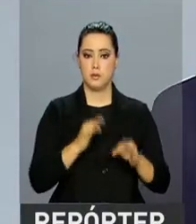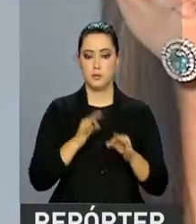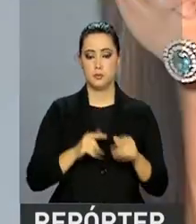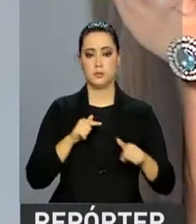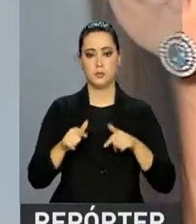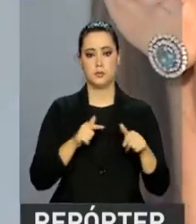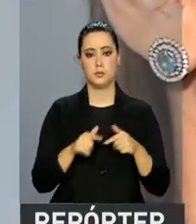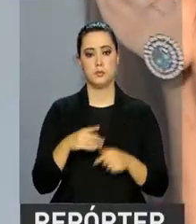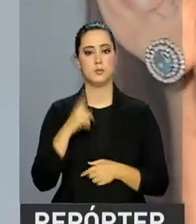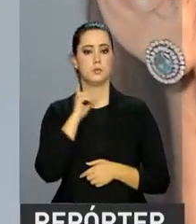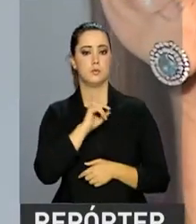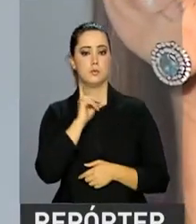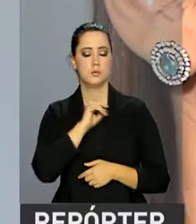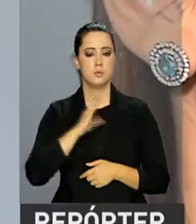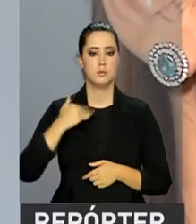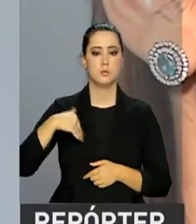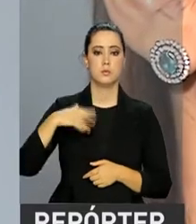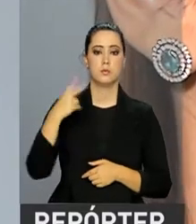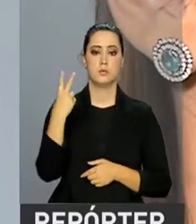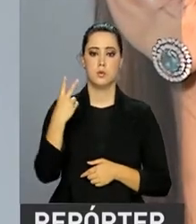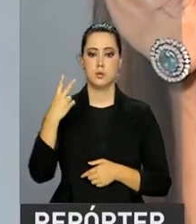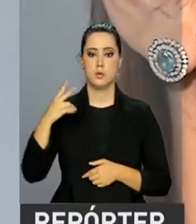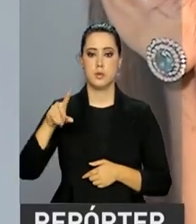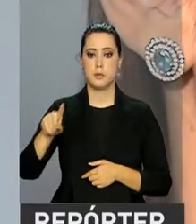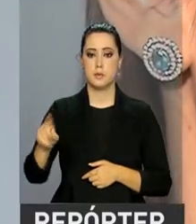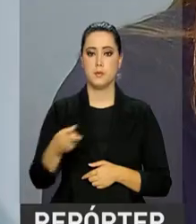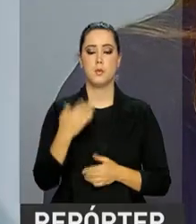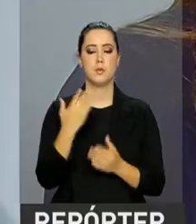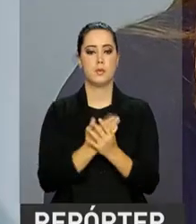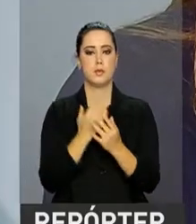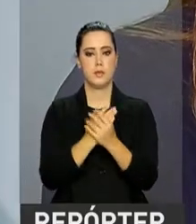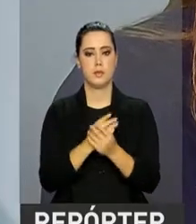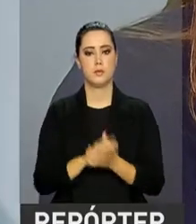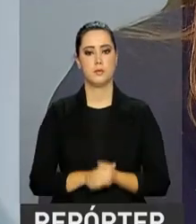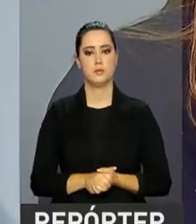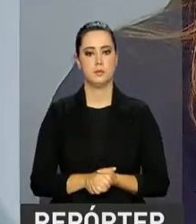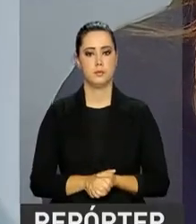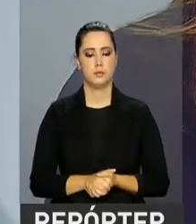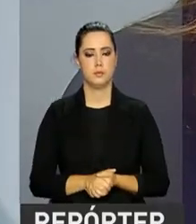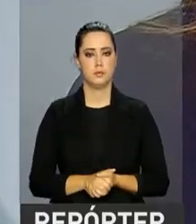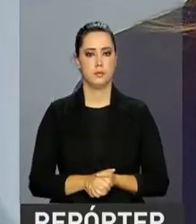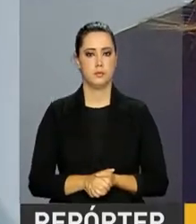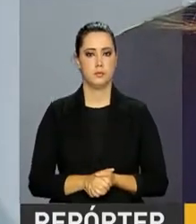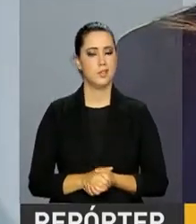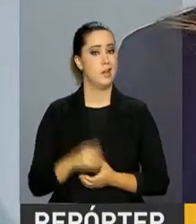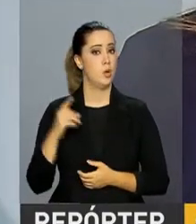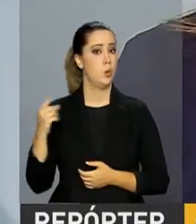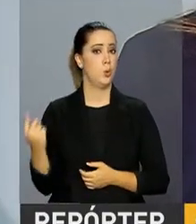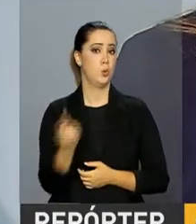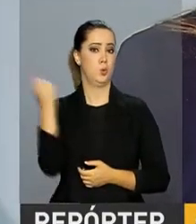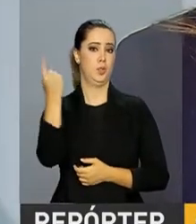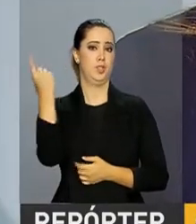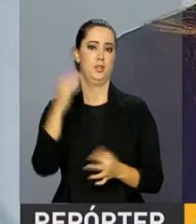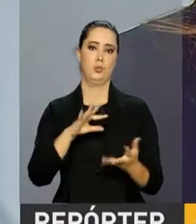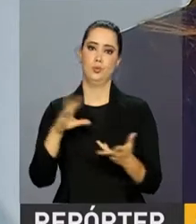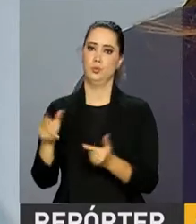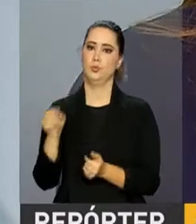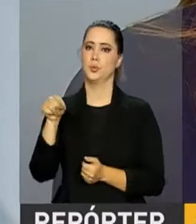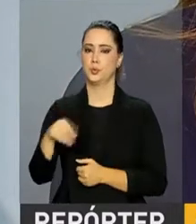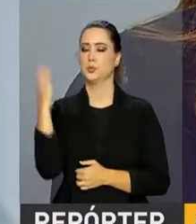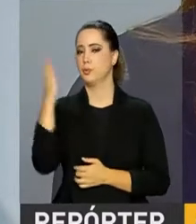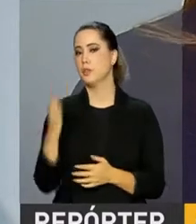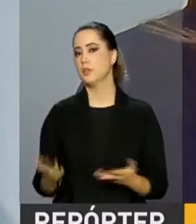gerais por ano cuida de dois mil processos é uma coisa que não tem similar no mundo é ea